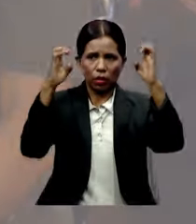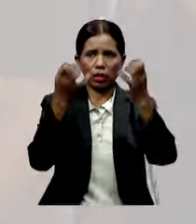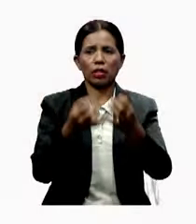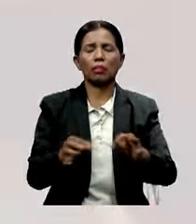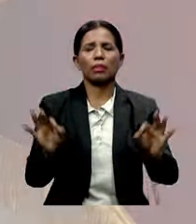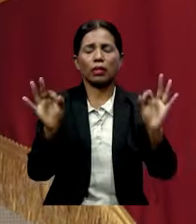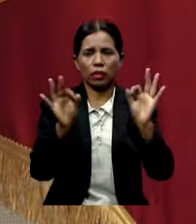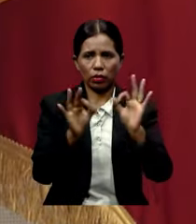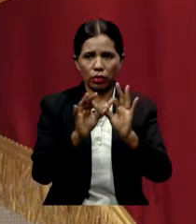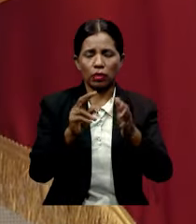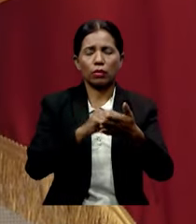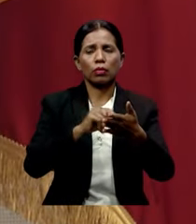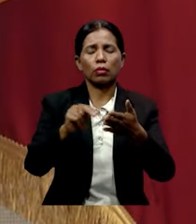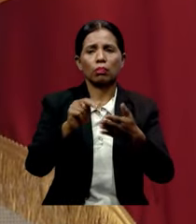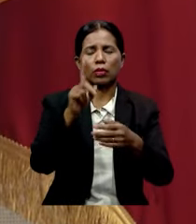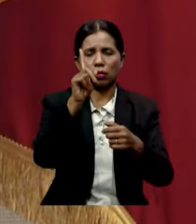prioridade número 1.